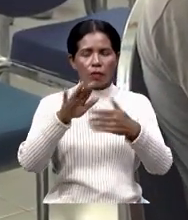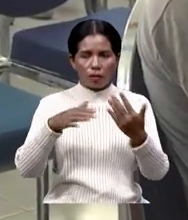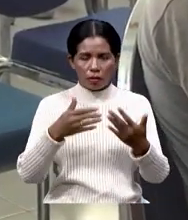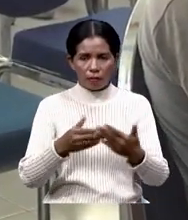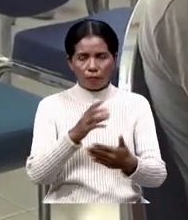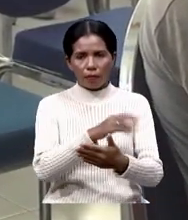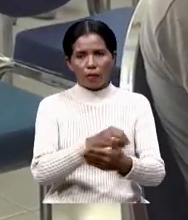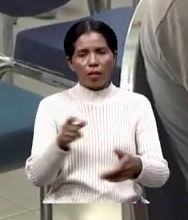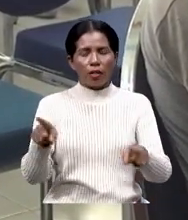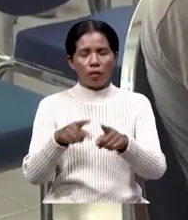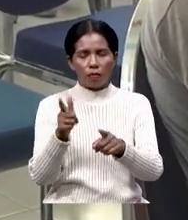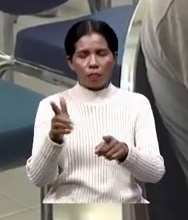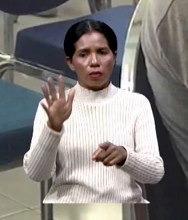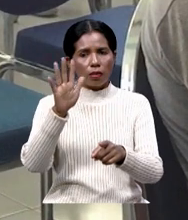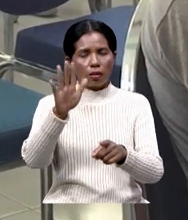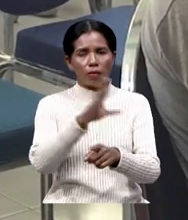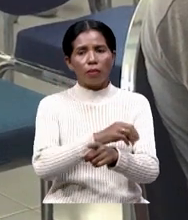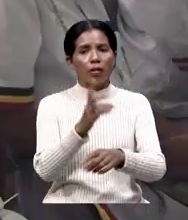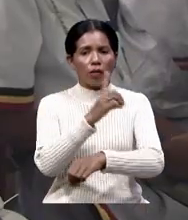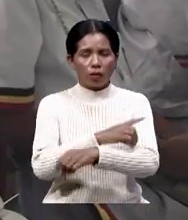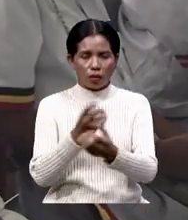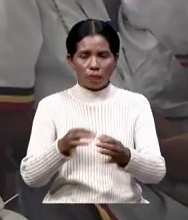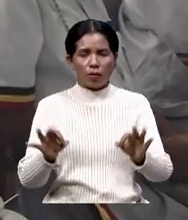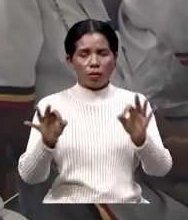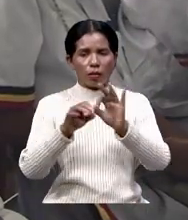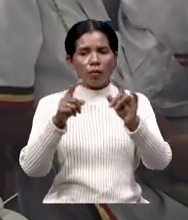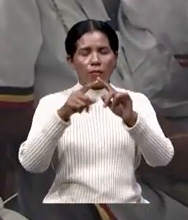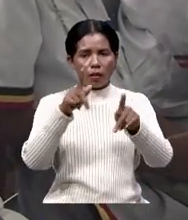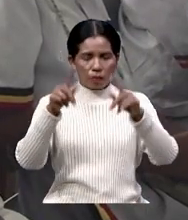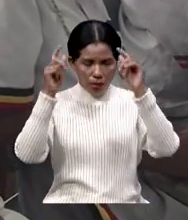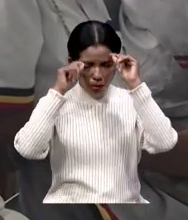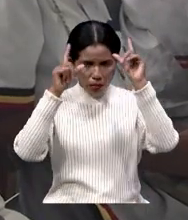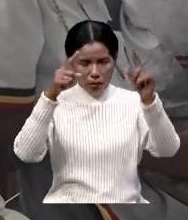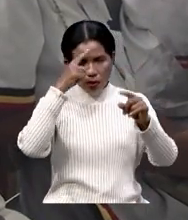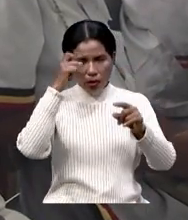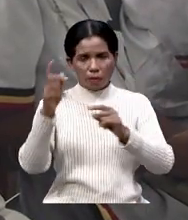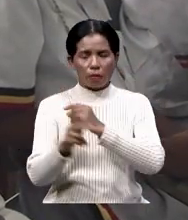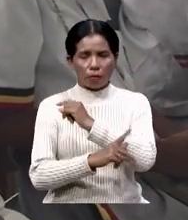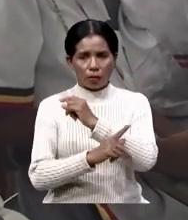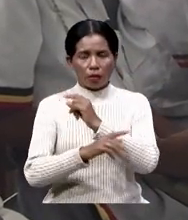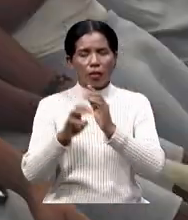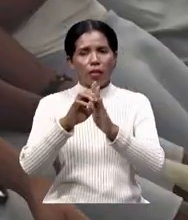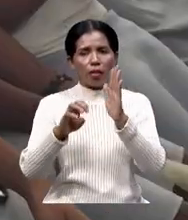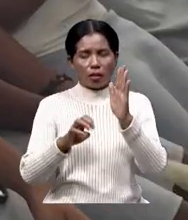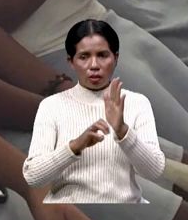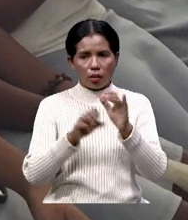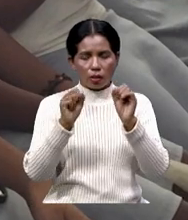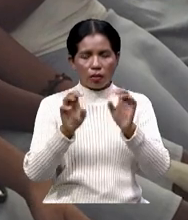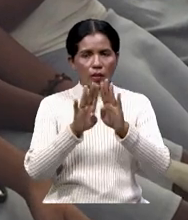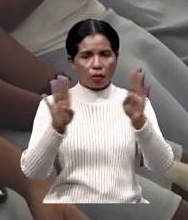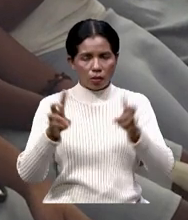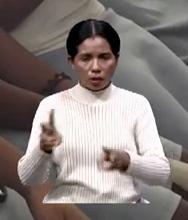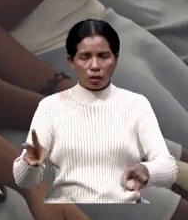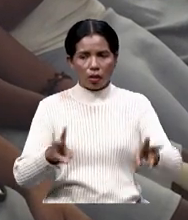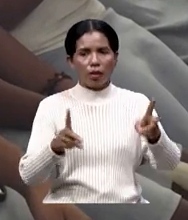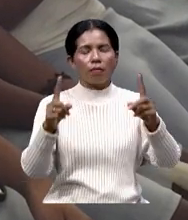dos Cravos é um lorong importante para o português, no mos, para o povo Timor-Leste. Também é Portugal, Estado Novo Mono, onde loquedalam para a